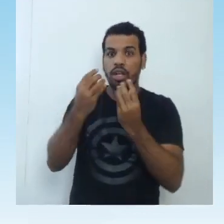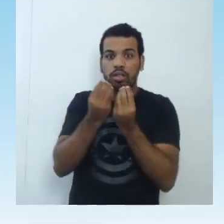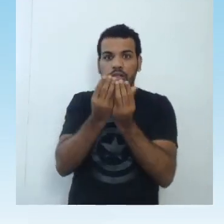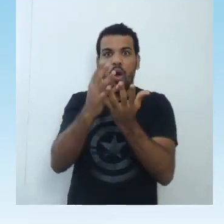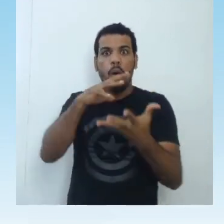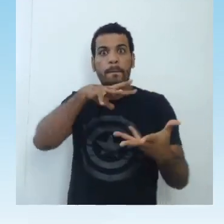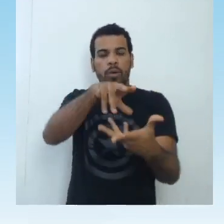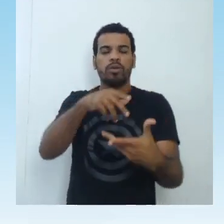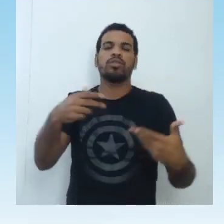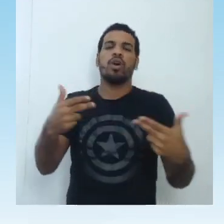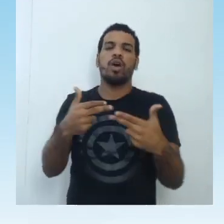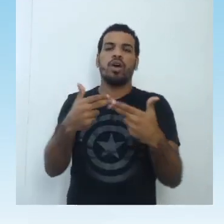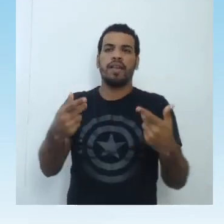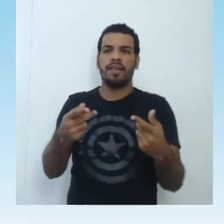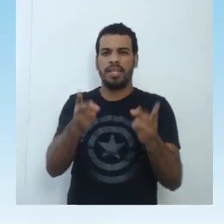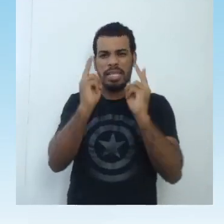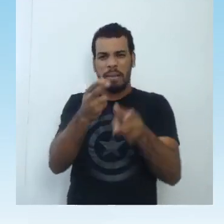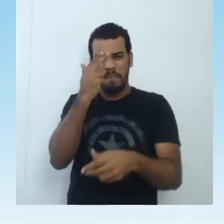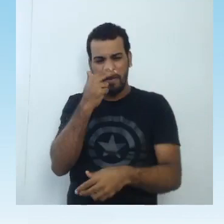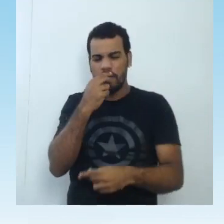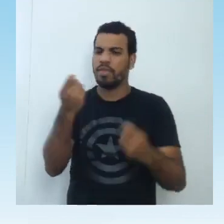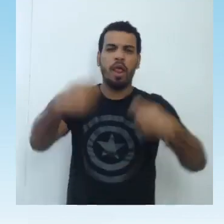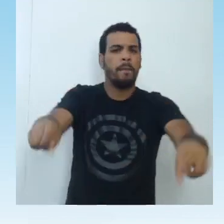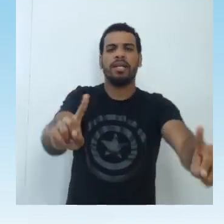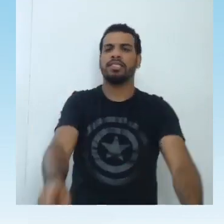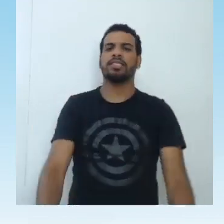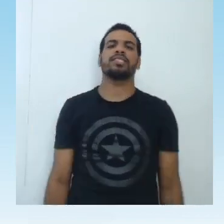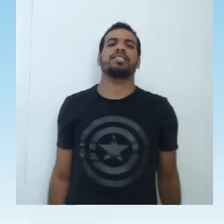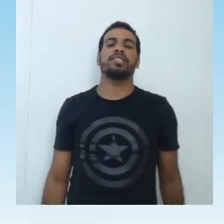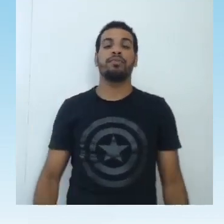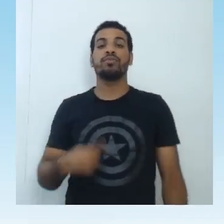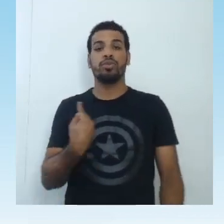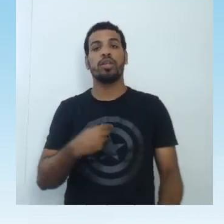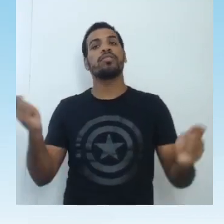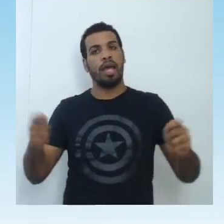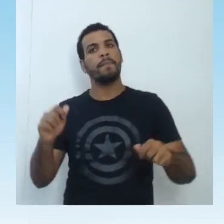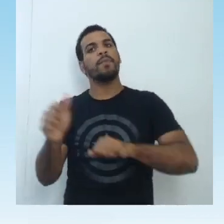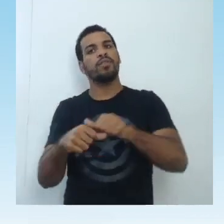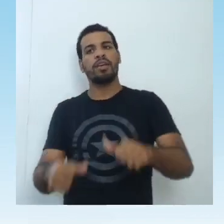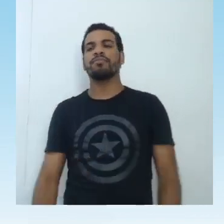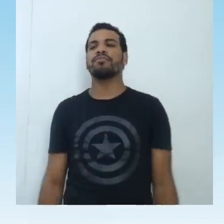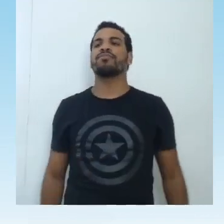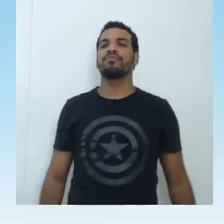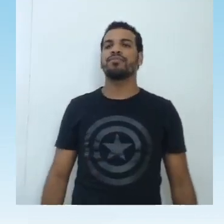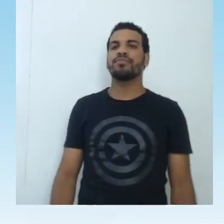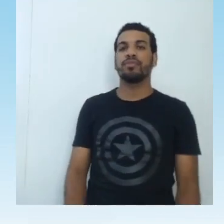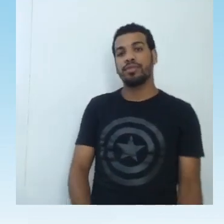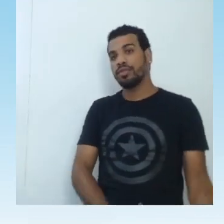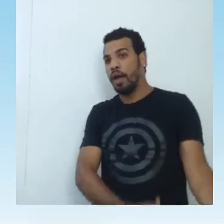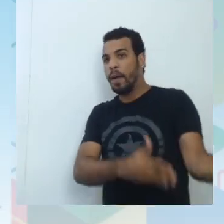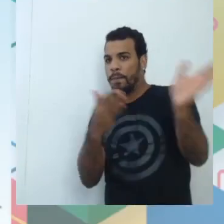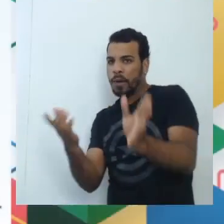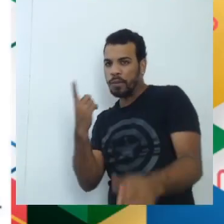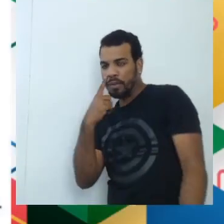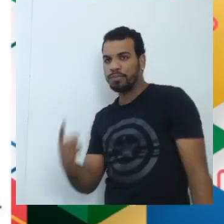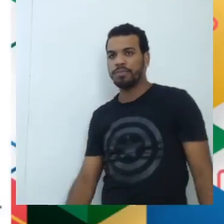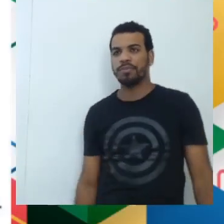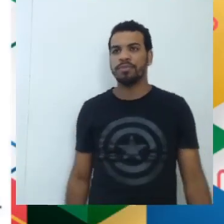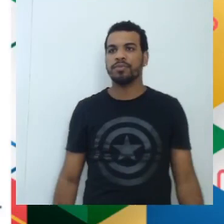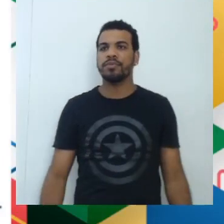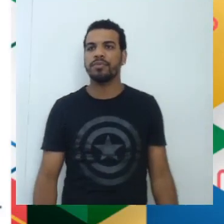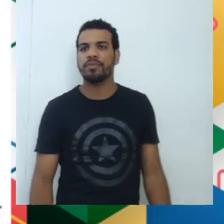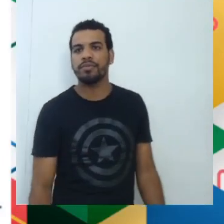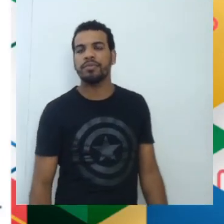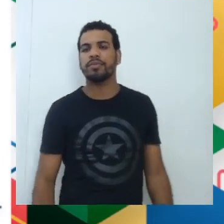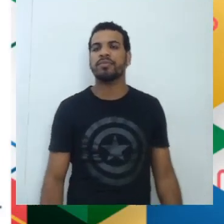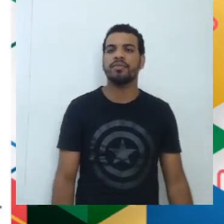mundo de que as coisas não precisam ser desse jeito e que a gente pode sim mudar. Vamos passar para a próxima questão. A gente vai ter aí